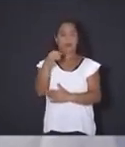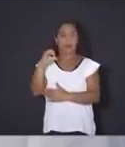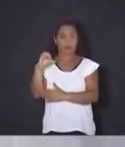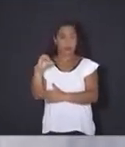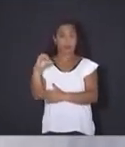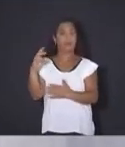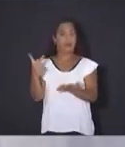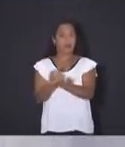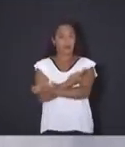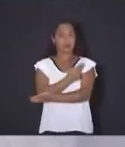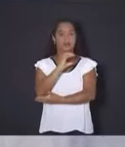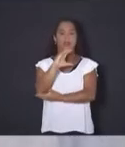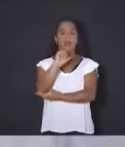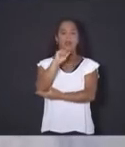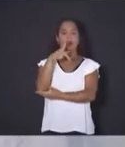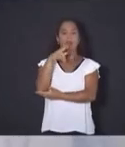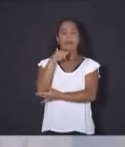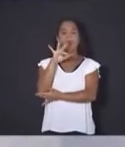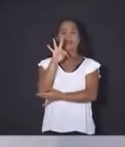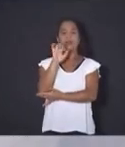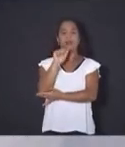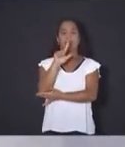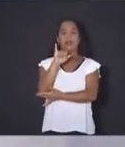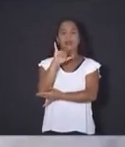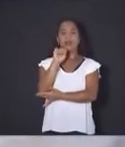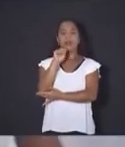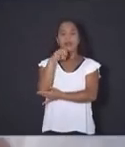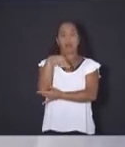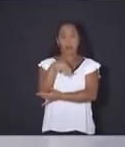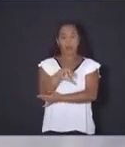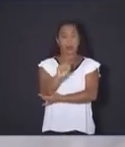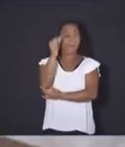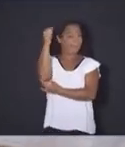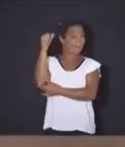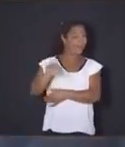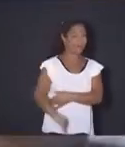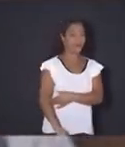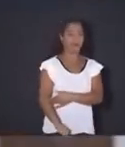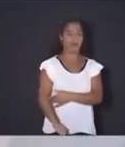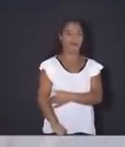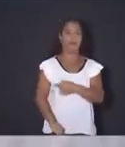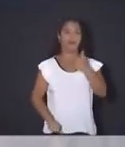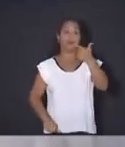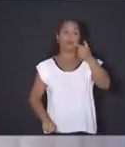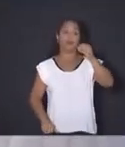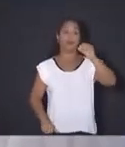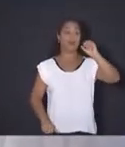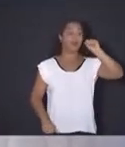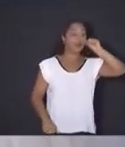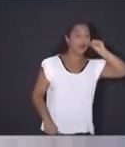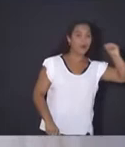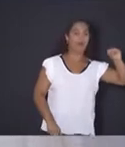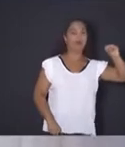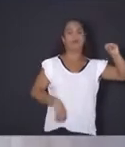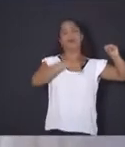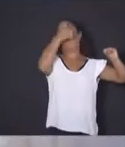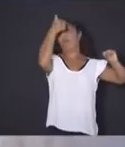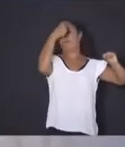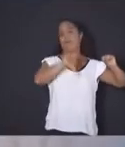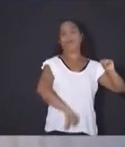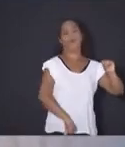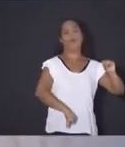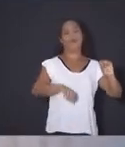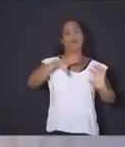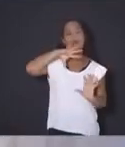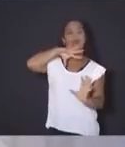profunda em 2008 em 2008 nós vivemos a destruição das formas de relação do